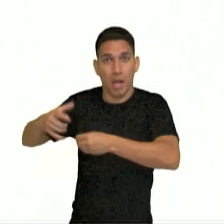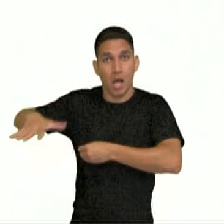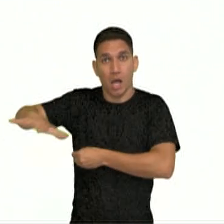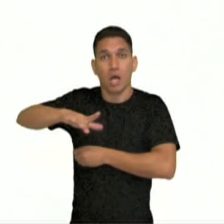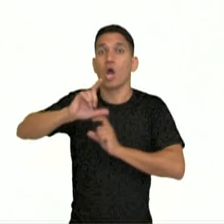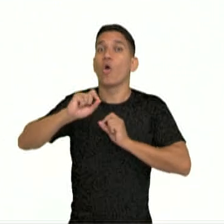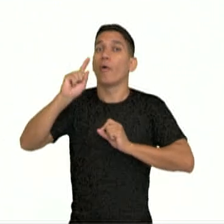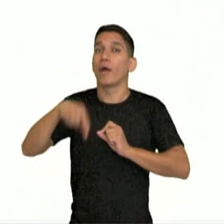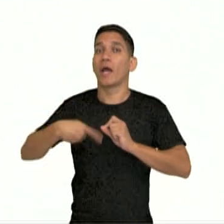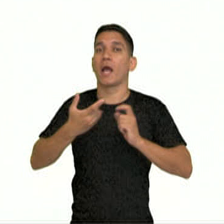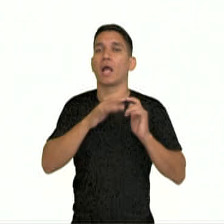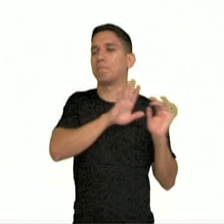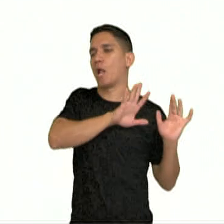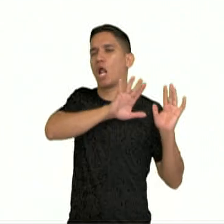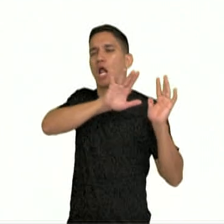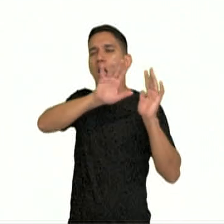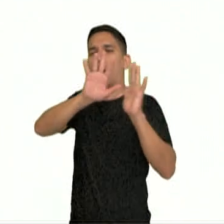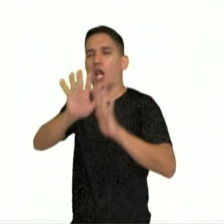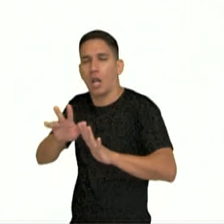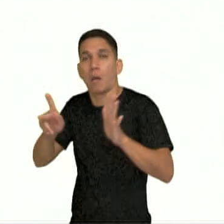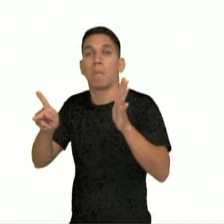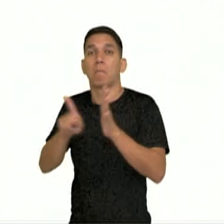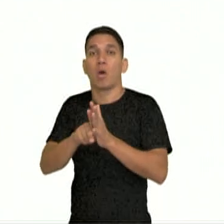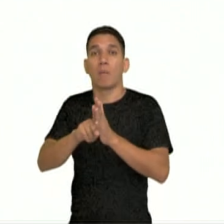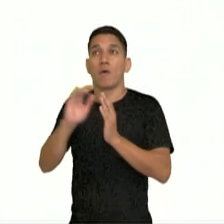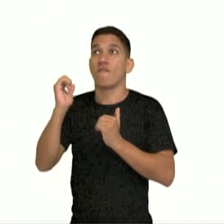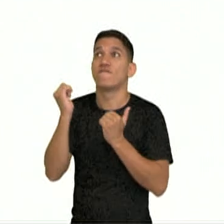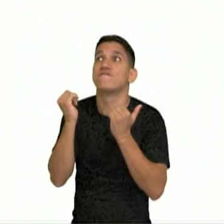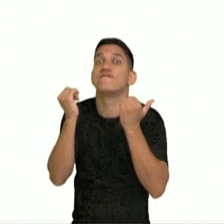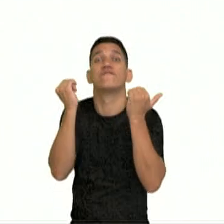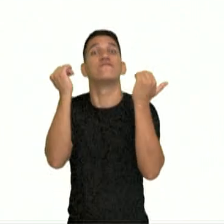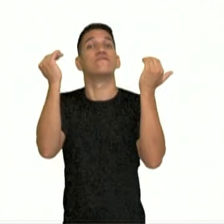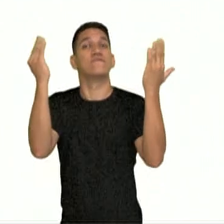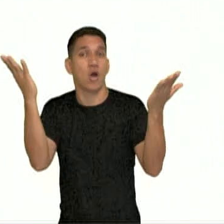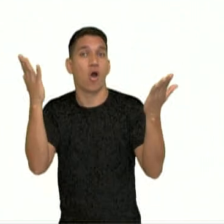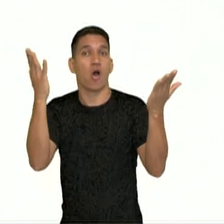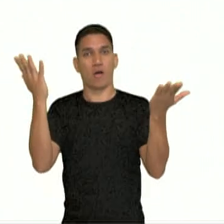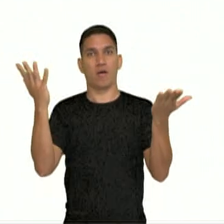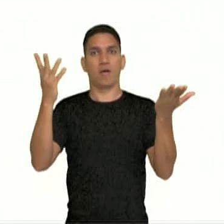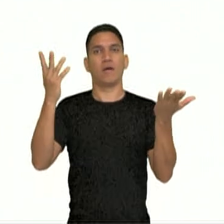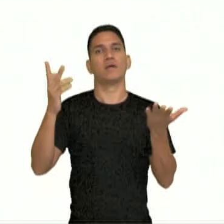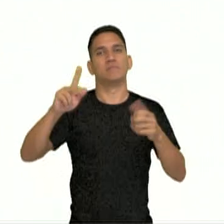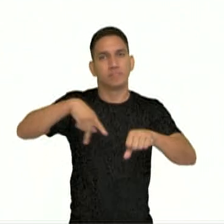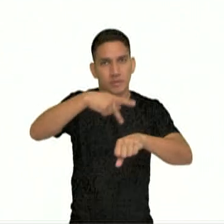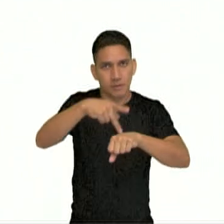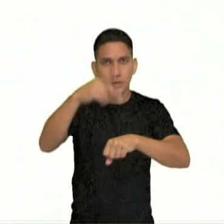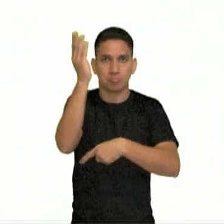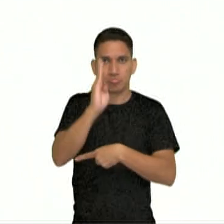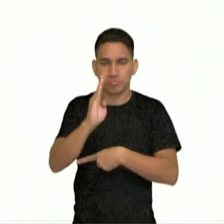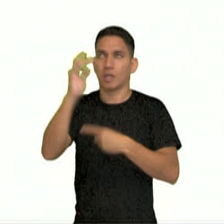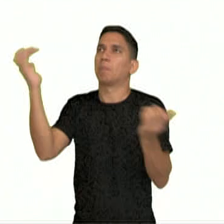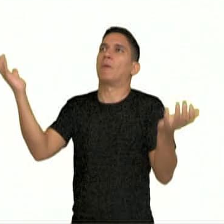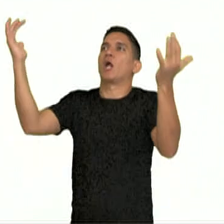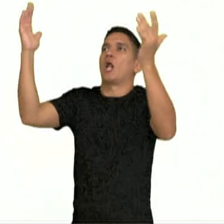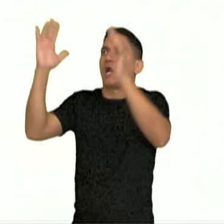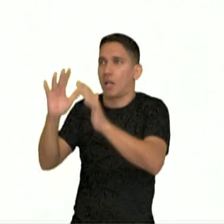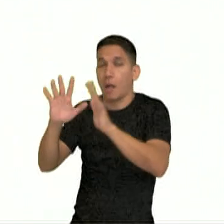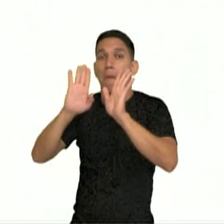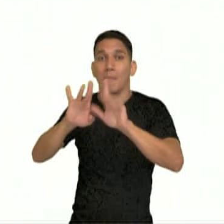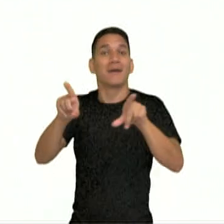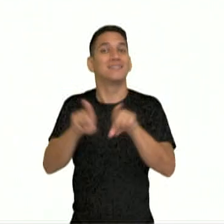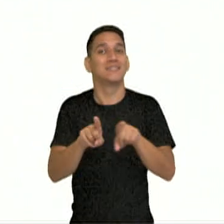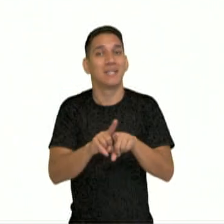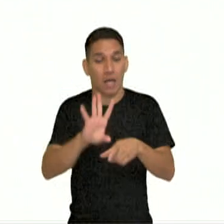as migrações, tanto externas, ou seja, pessoas que vieram de fora do Brasil, quanto